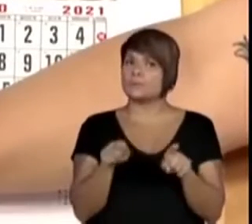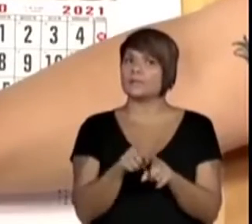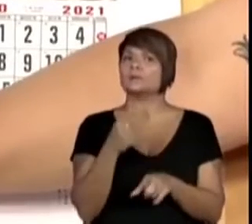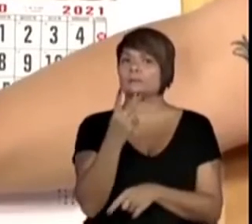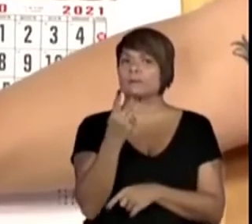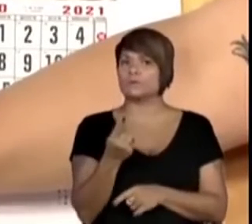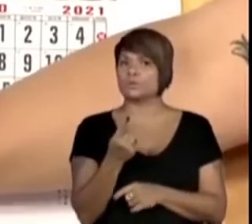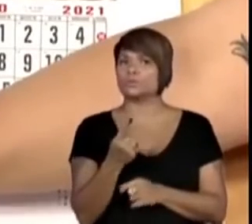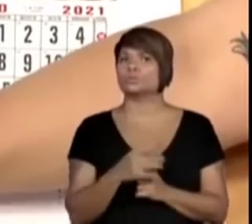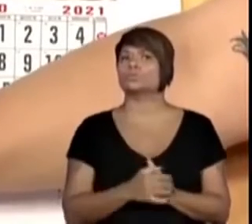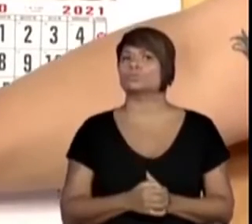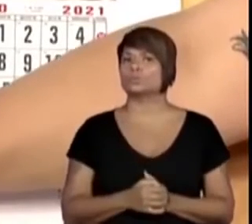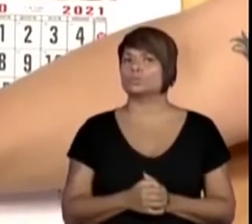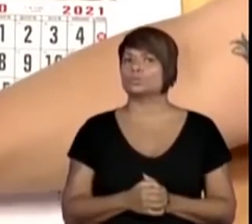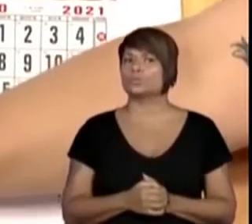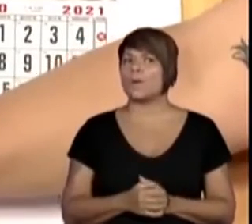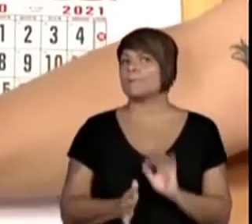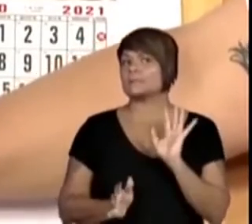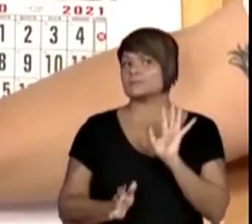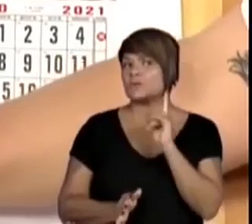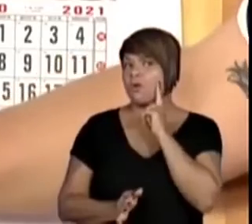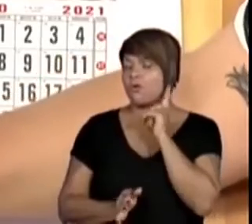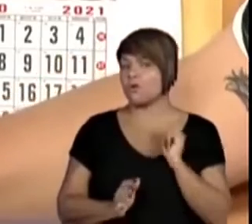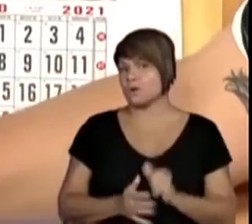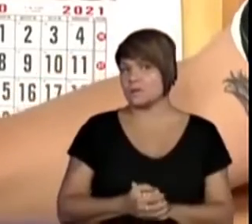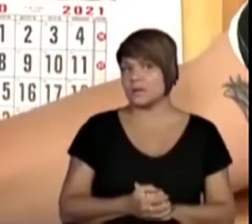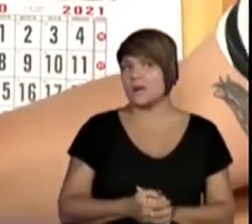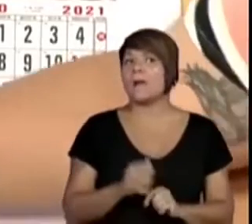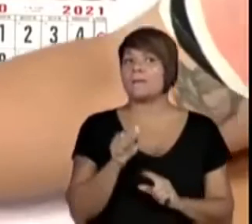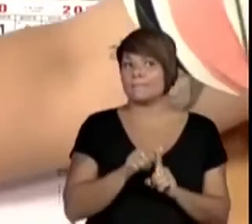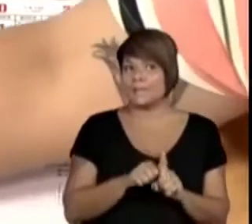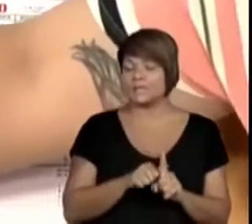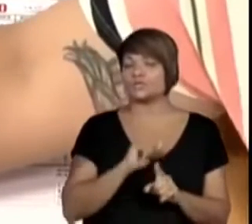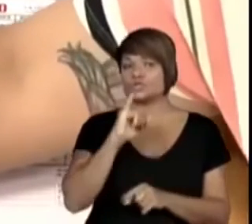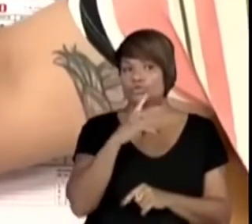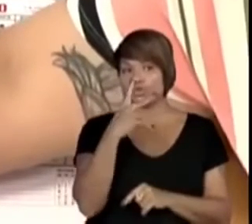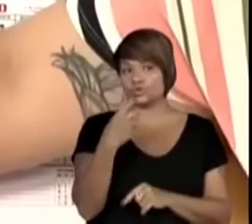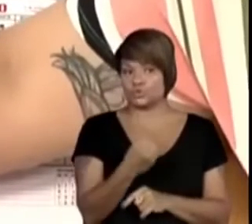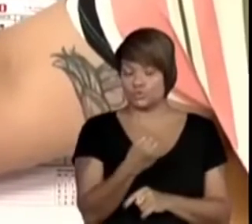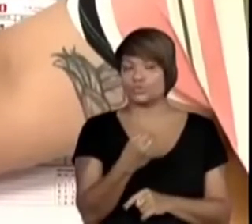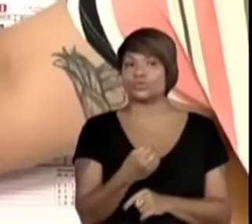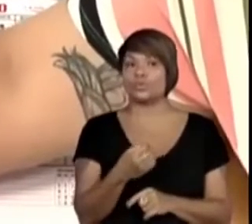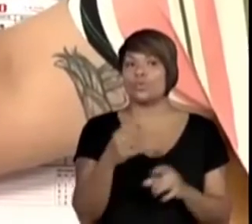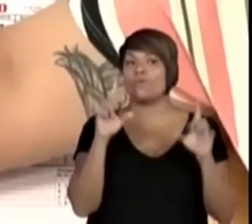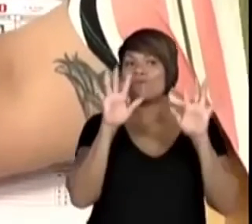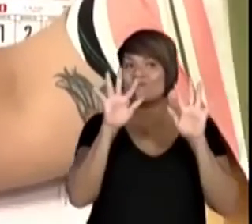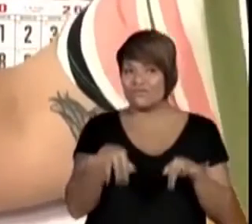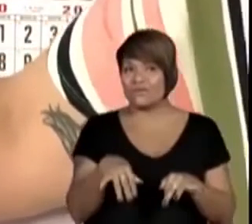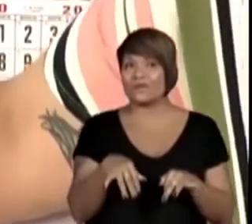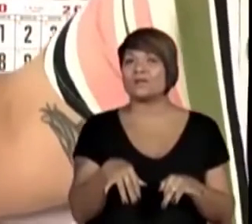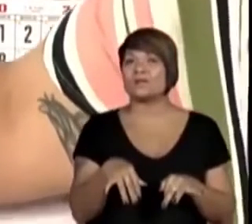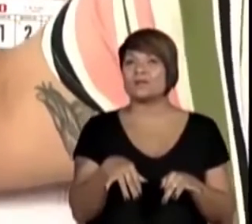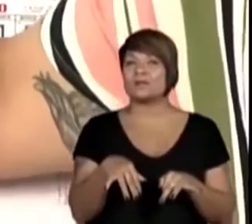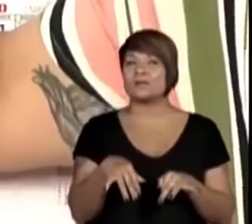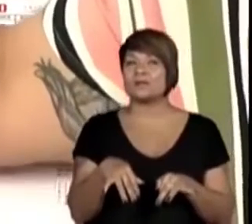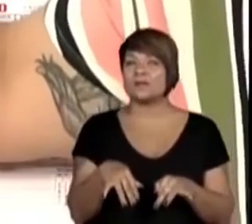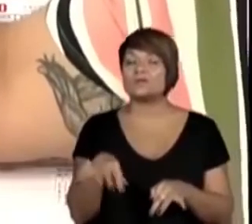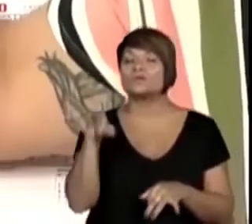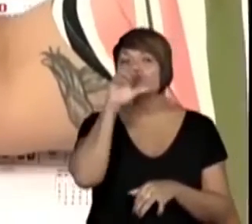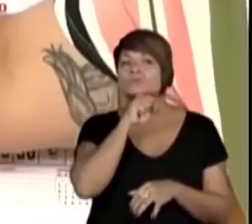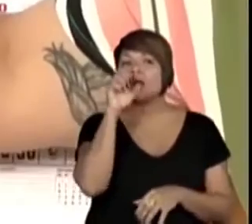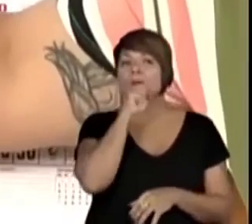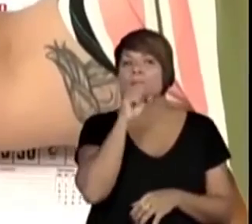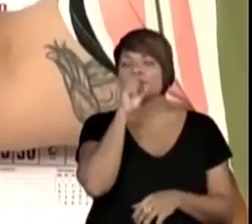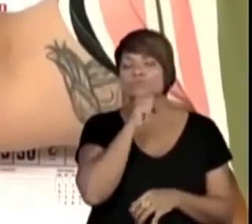é? Só que olha só, o mês de julho acaba num